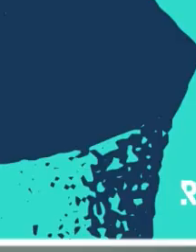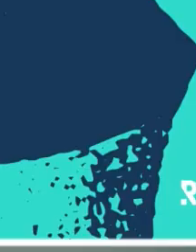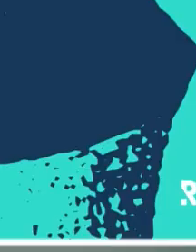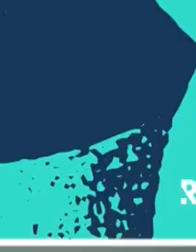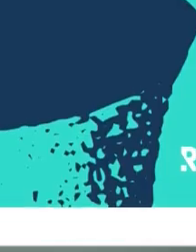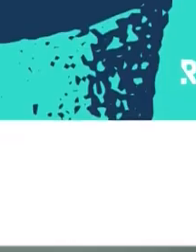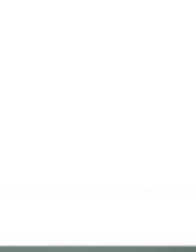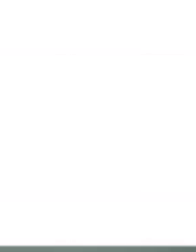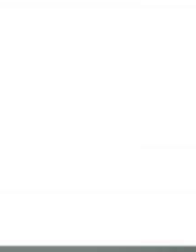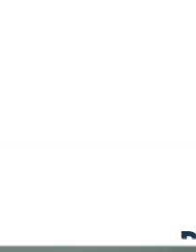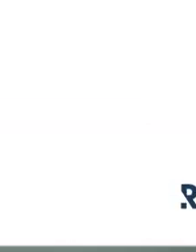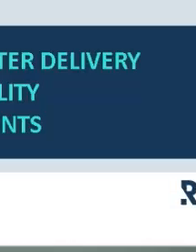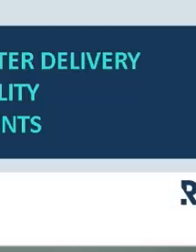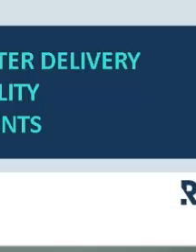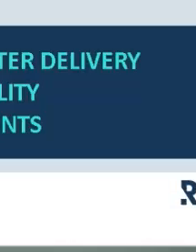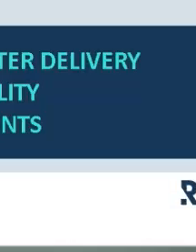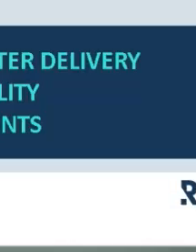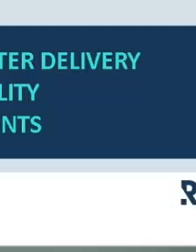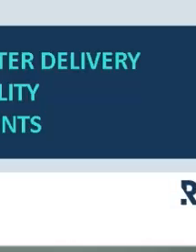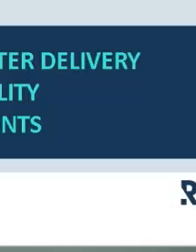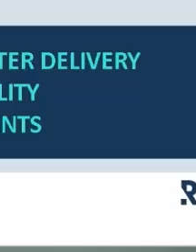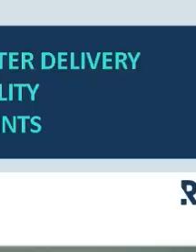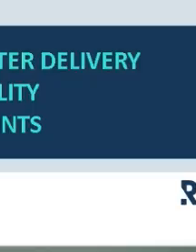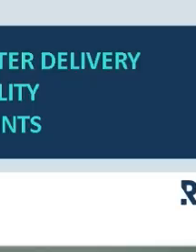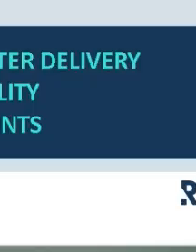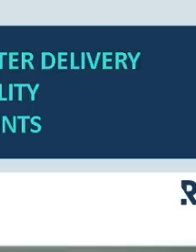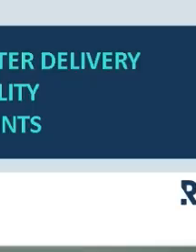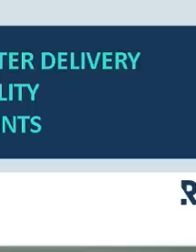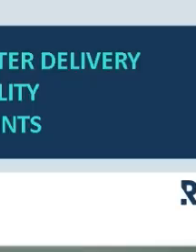ainda há muito que ser feito para melhorarmos ainda mais no futuro.